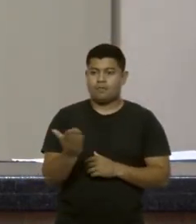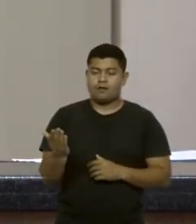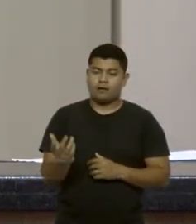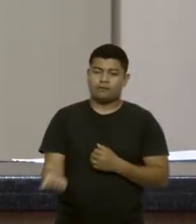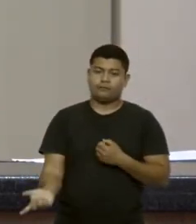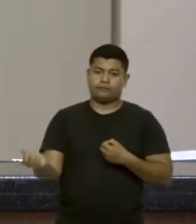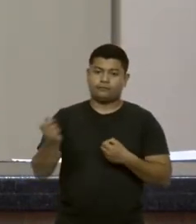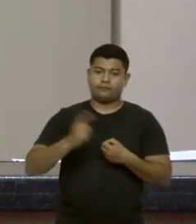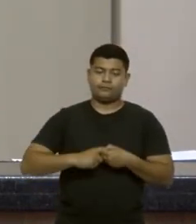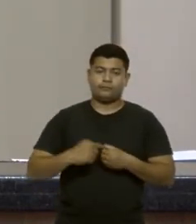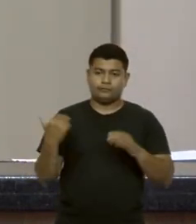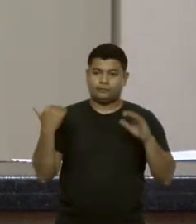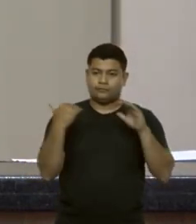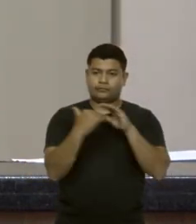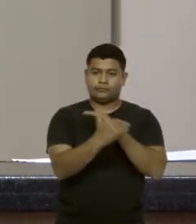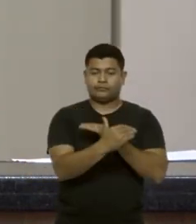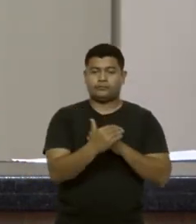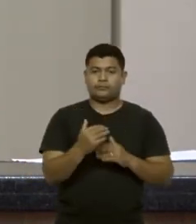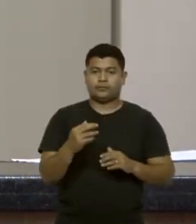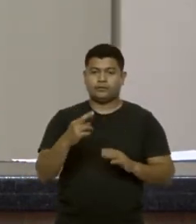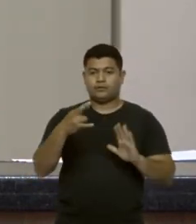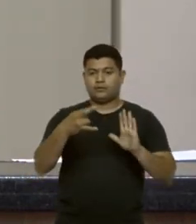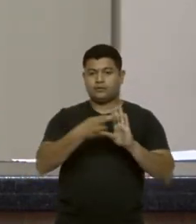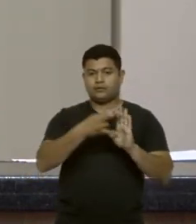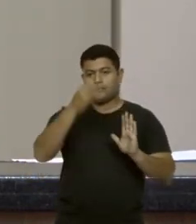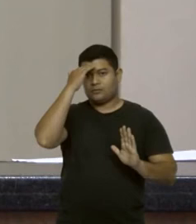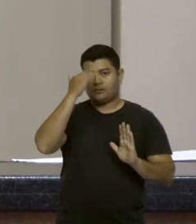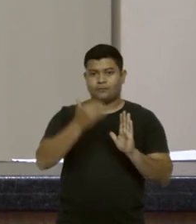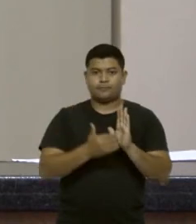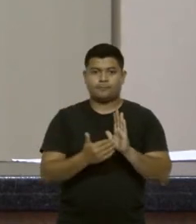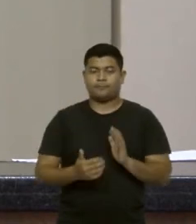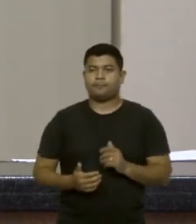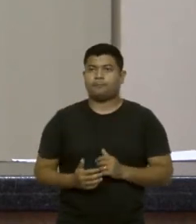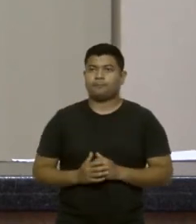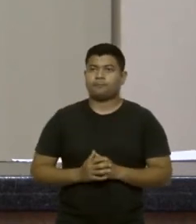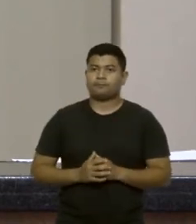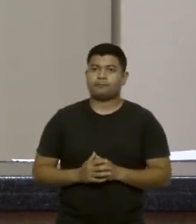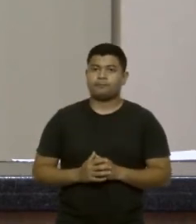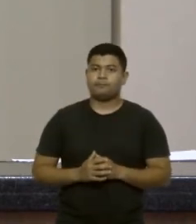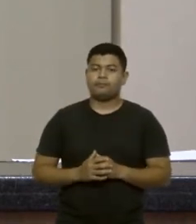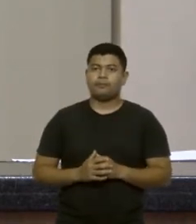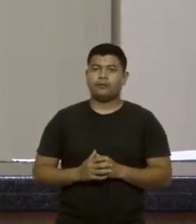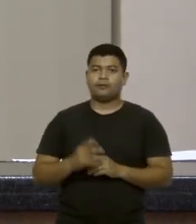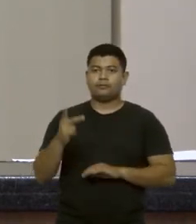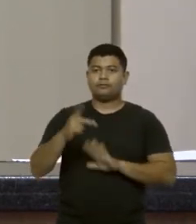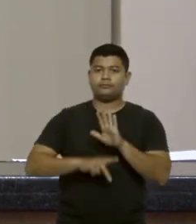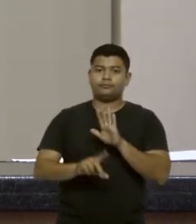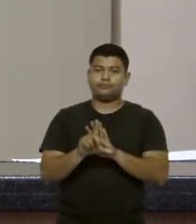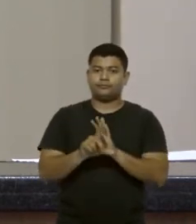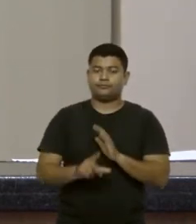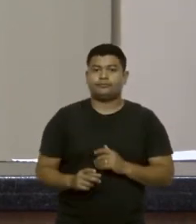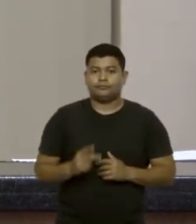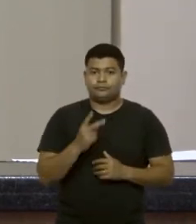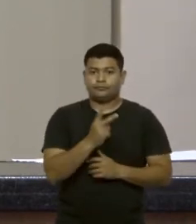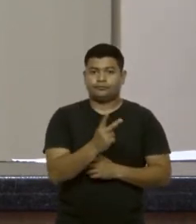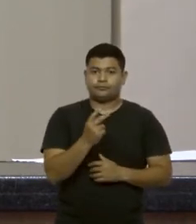terão seu encaminhamento conforme o regimento interno. Projeto de Lei